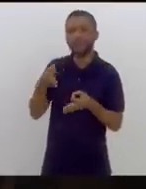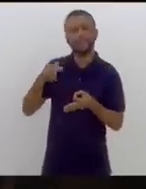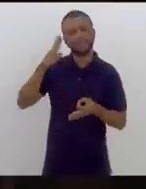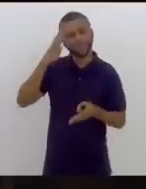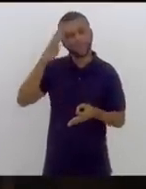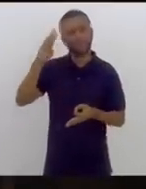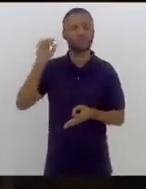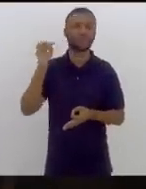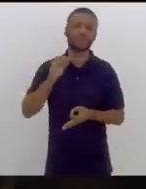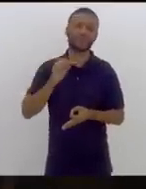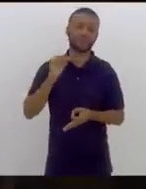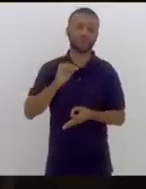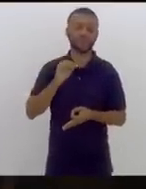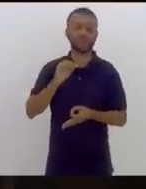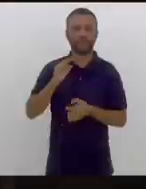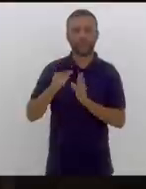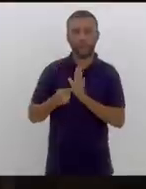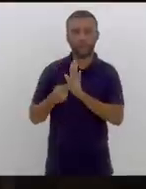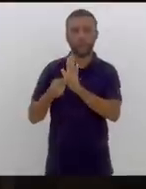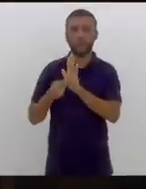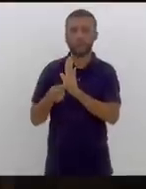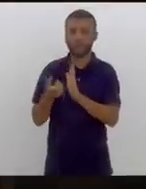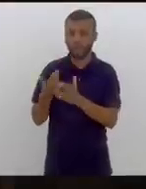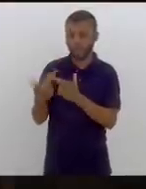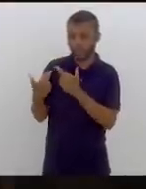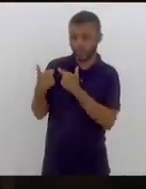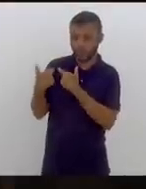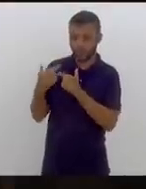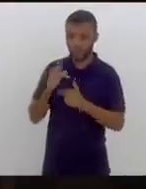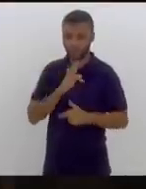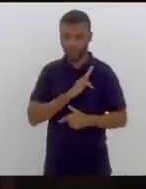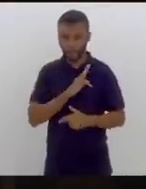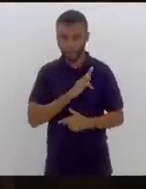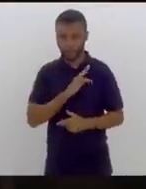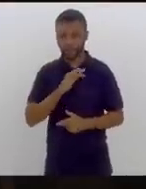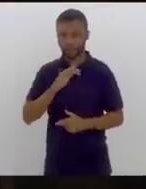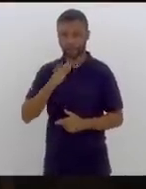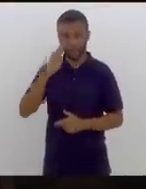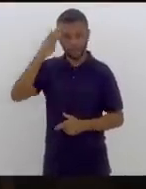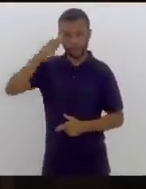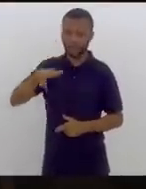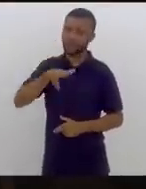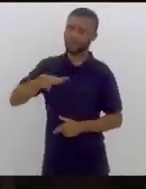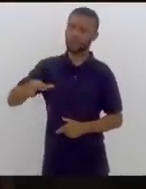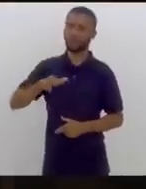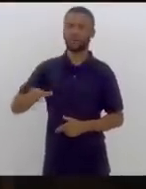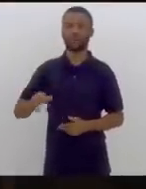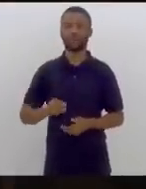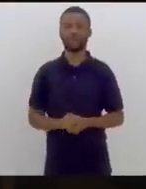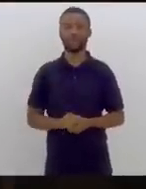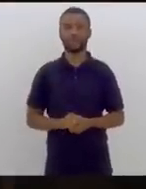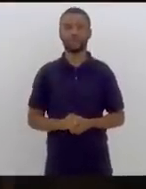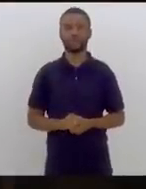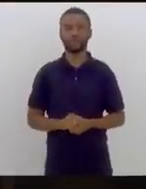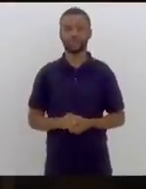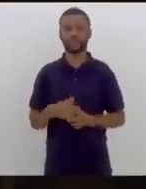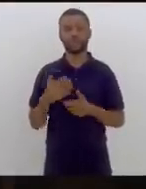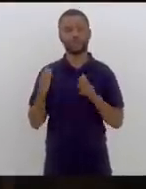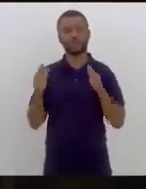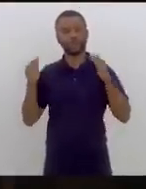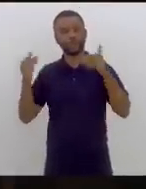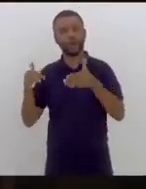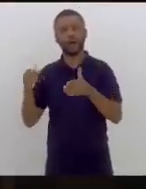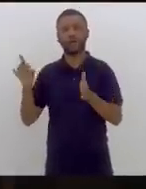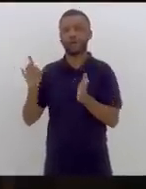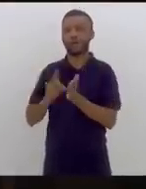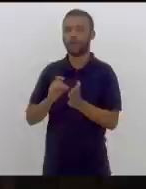que vem mais à tona isso não é mais responsabilidade da Polícia Militar o padre ao qual o